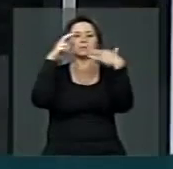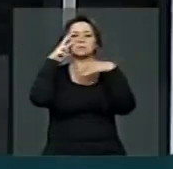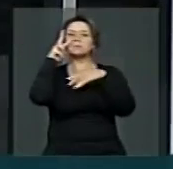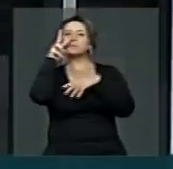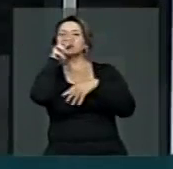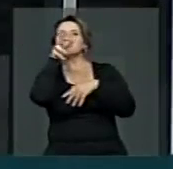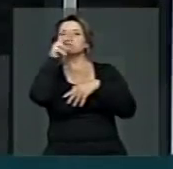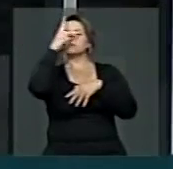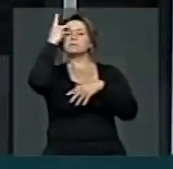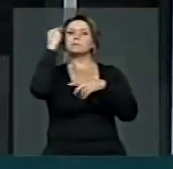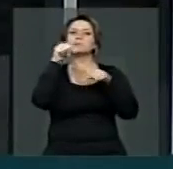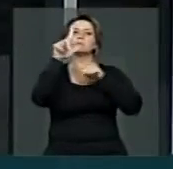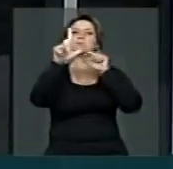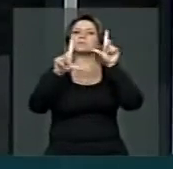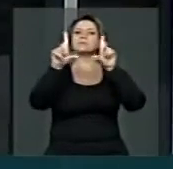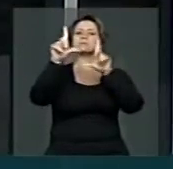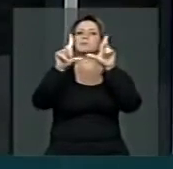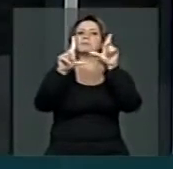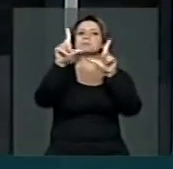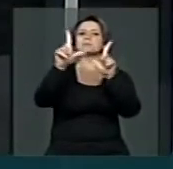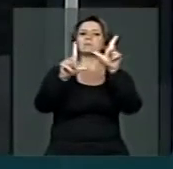os telespectadores.